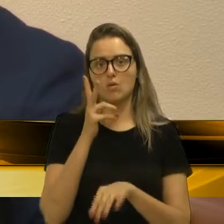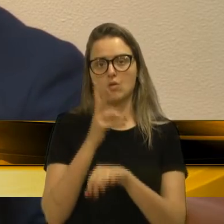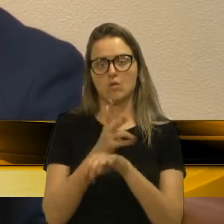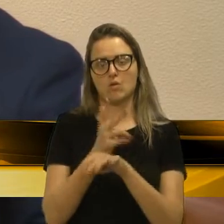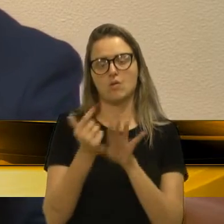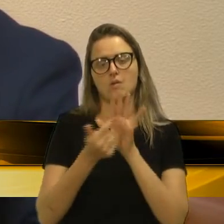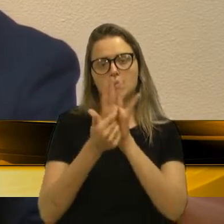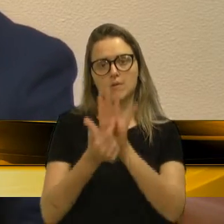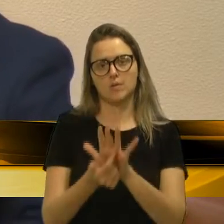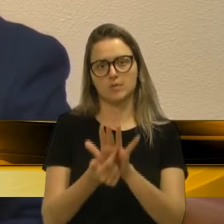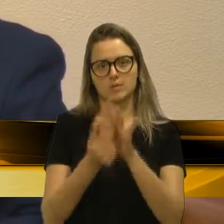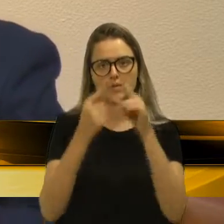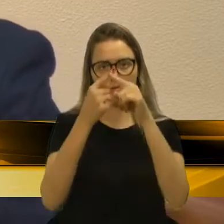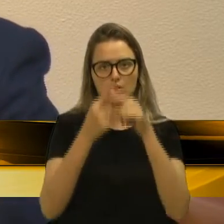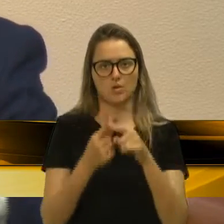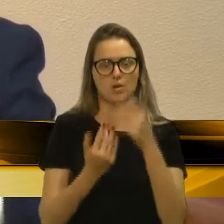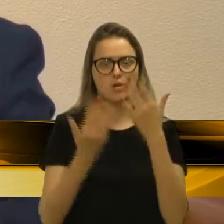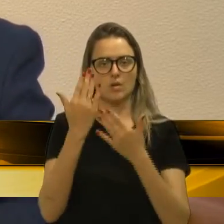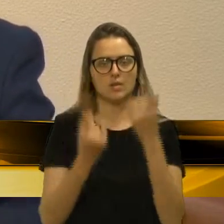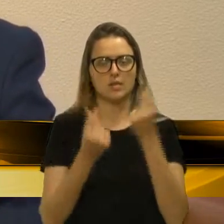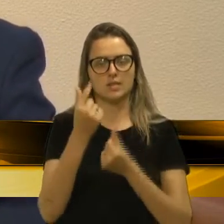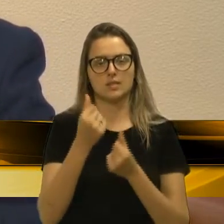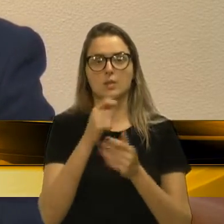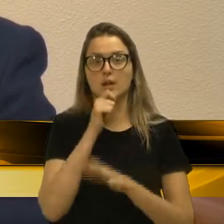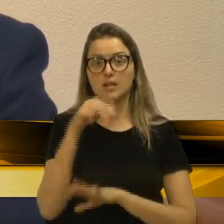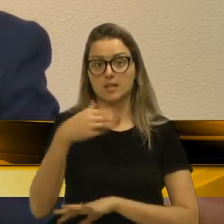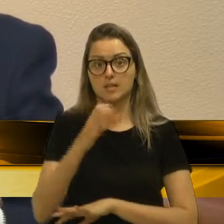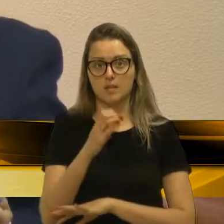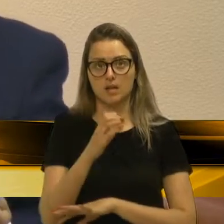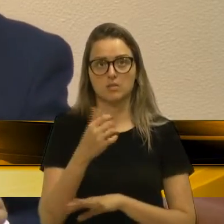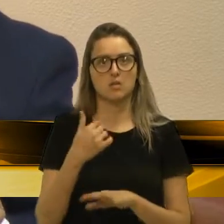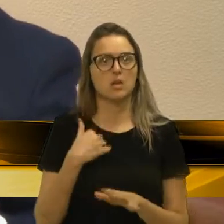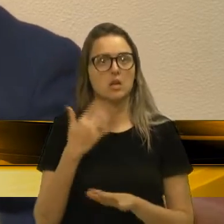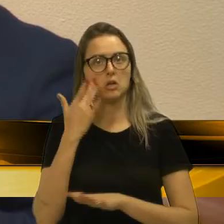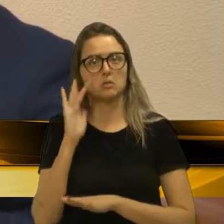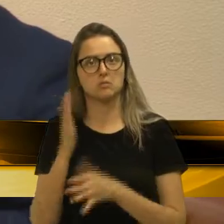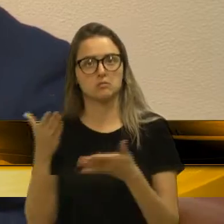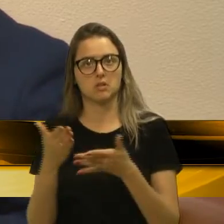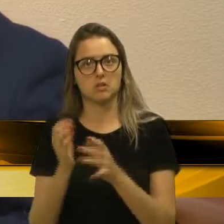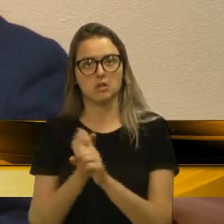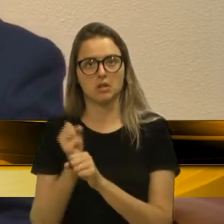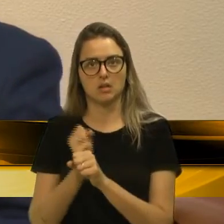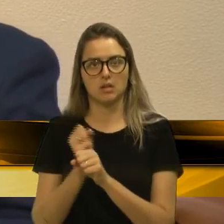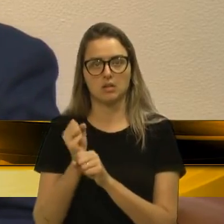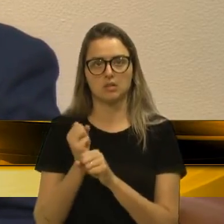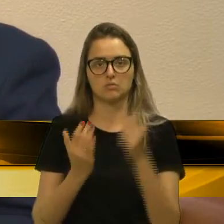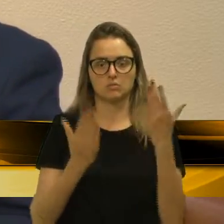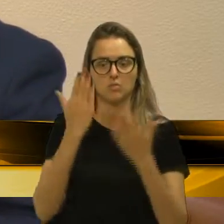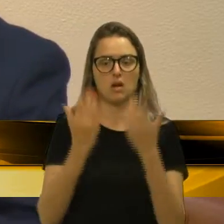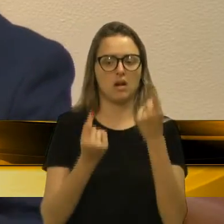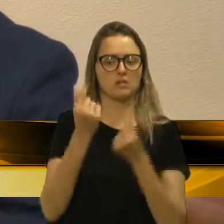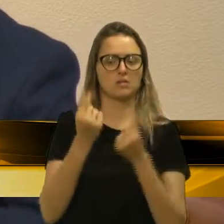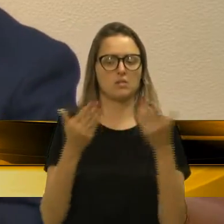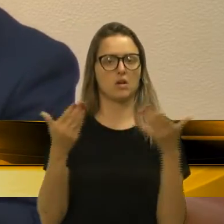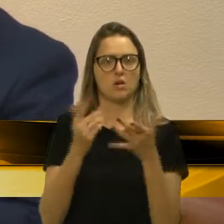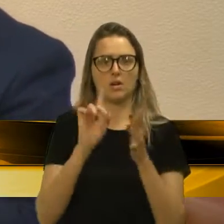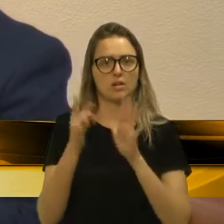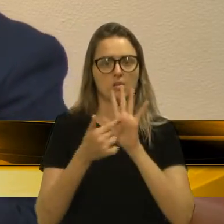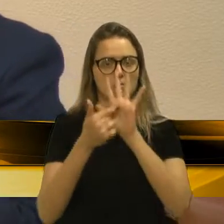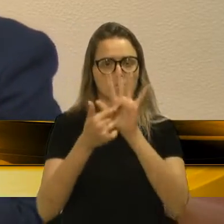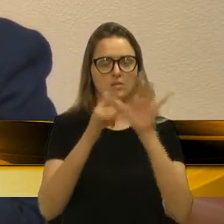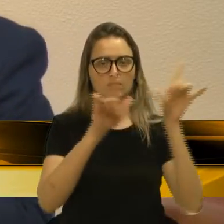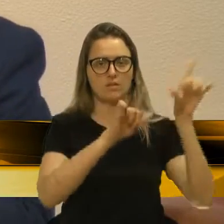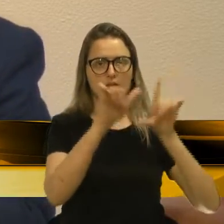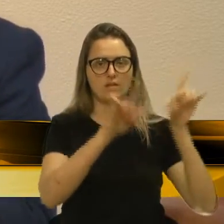na Casa, desde março do ano passado. Esse ano, eu não sei porquê, as licitações não estão sendo transmitidas. E é